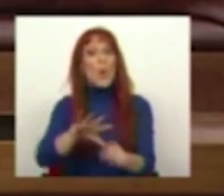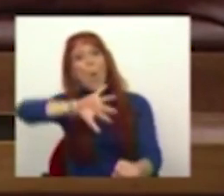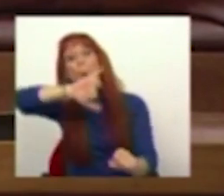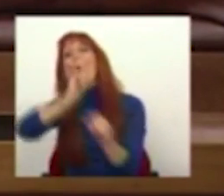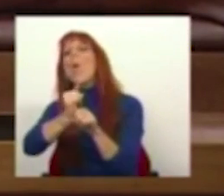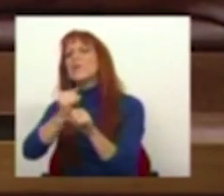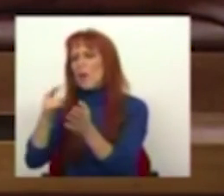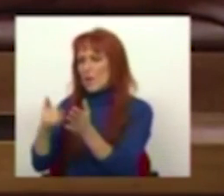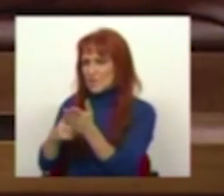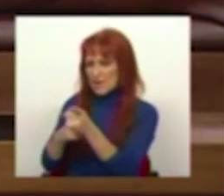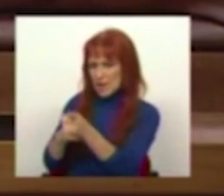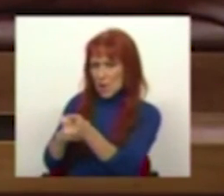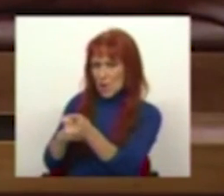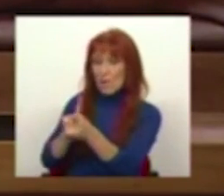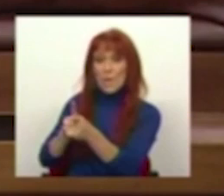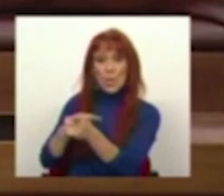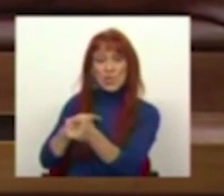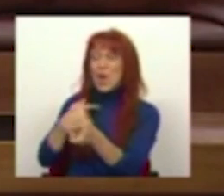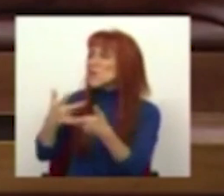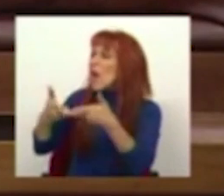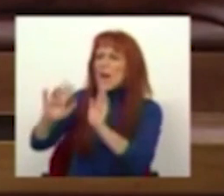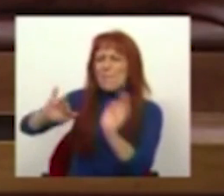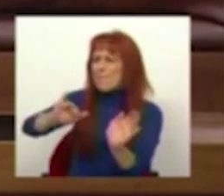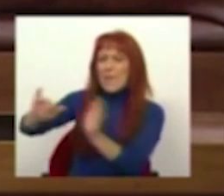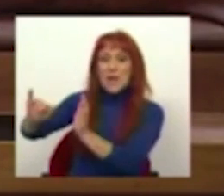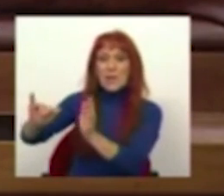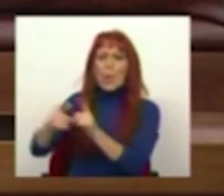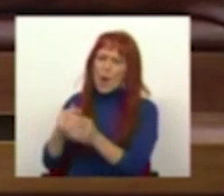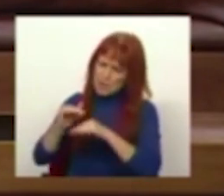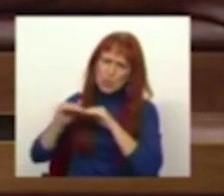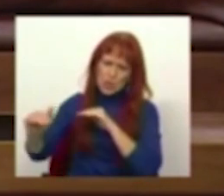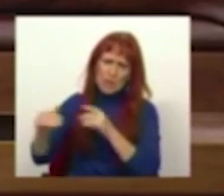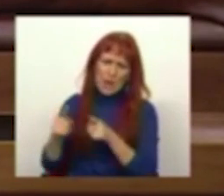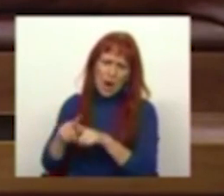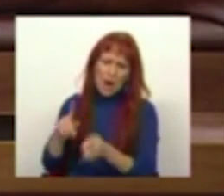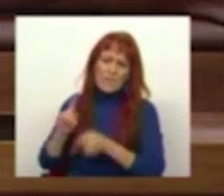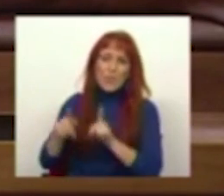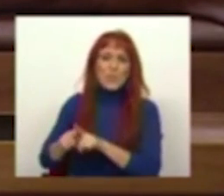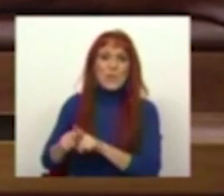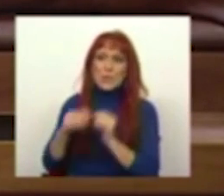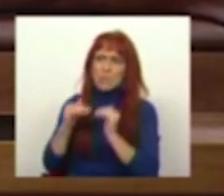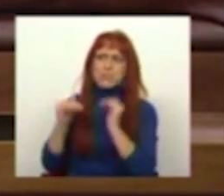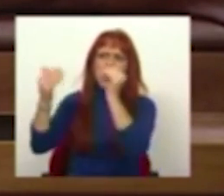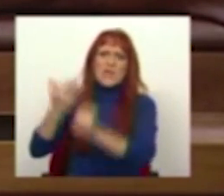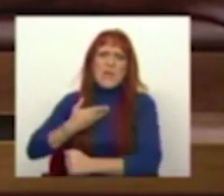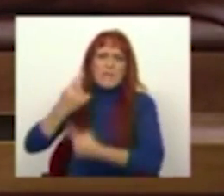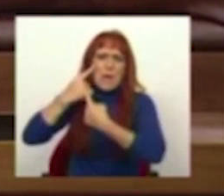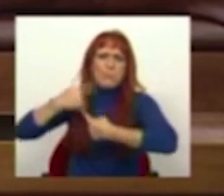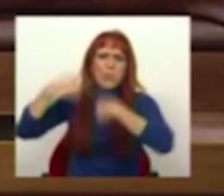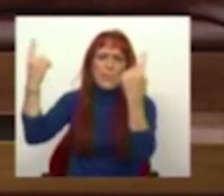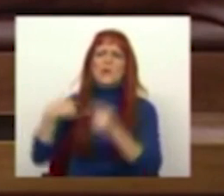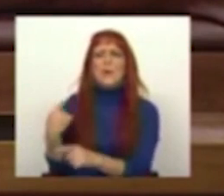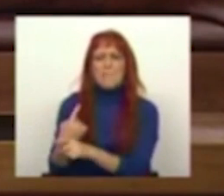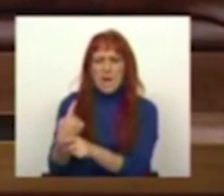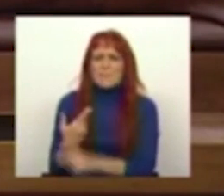outra necessidade, que é nos libertarmos de modo sustentável da elevada dívida pública que